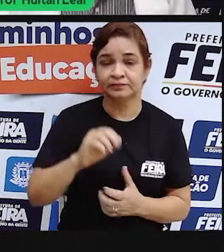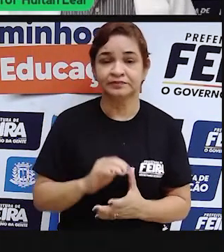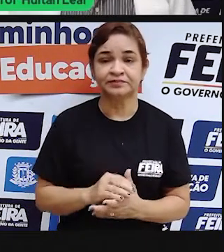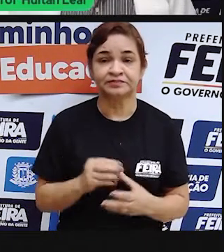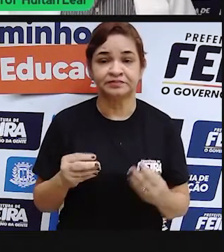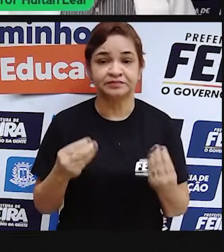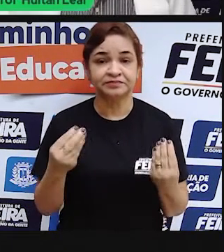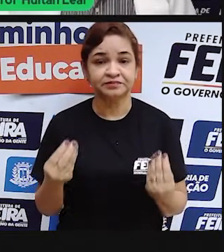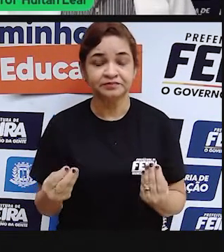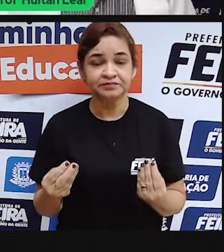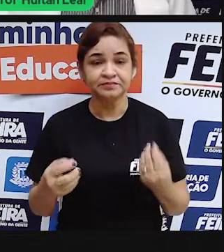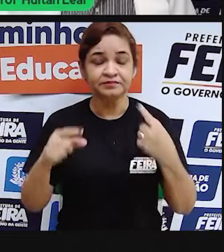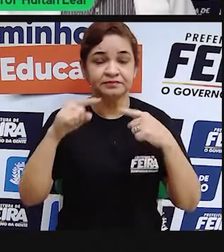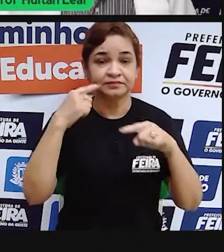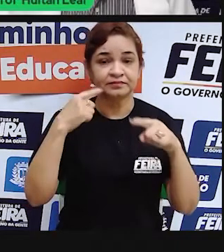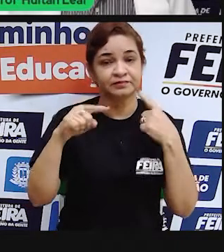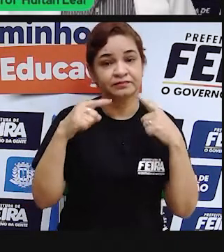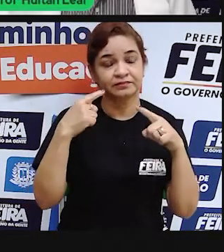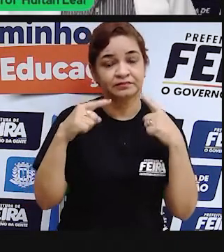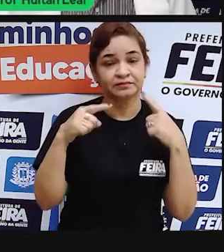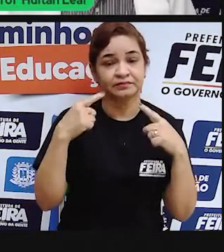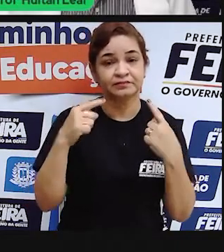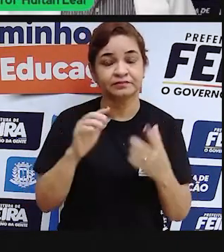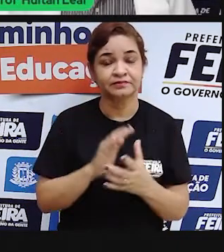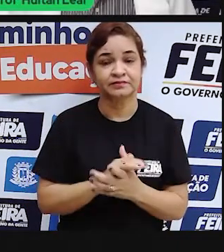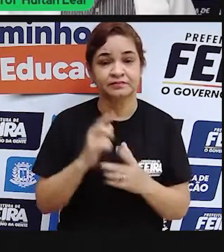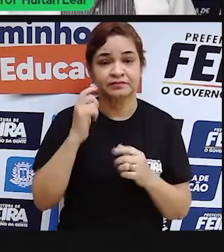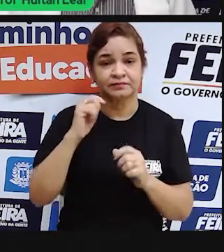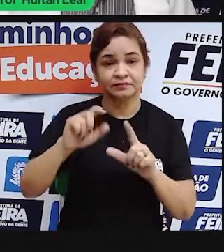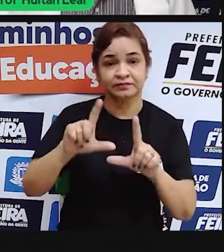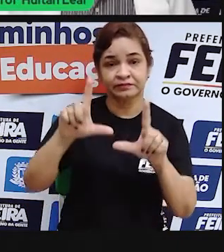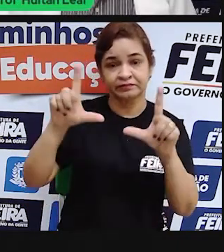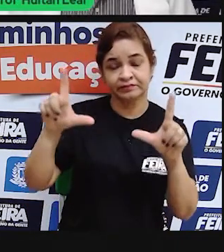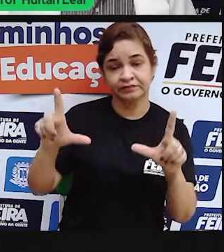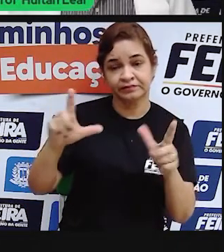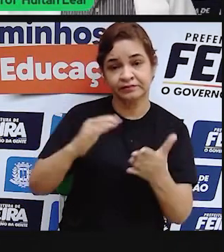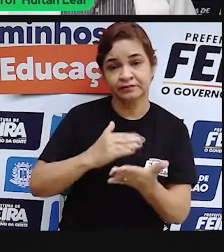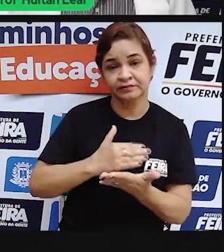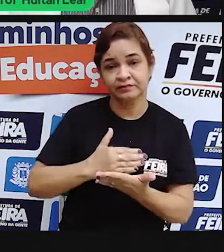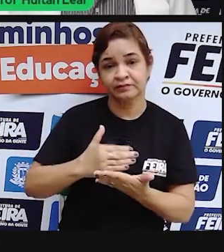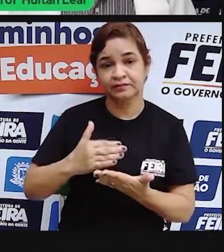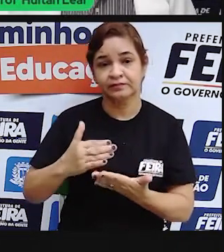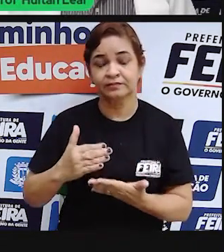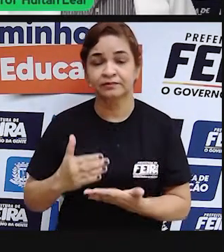Lembrem-se que a música no vídeo começa sendo